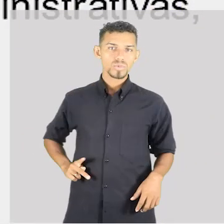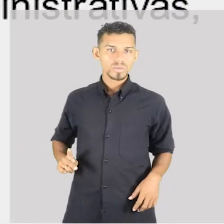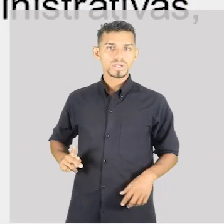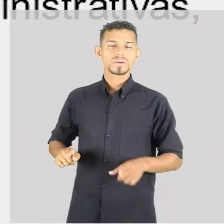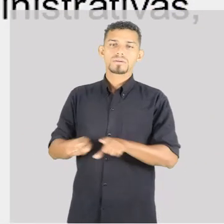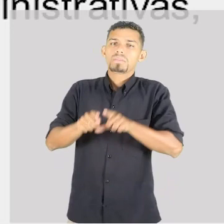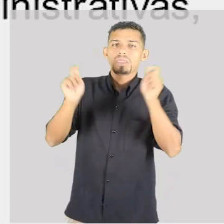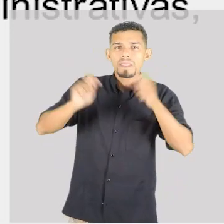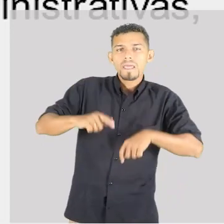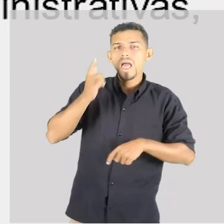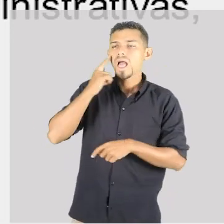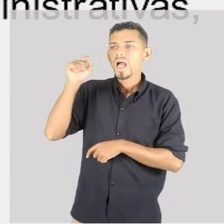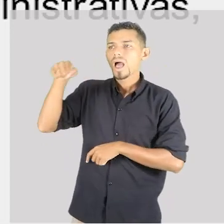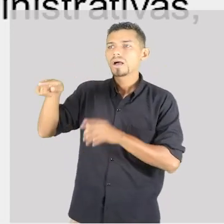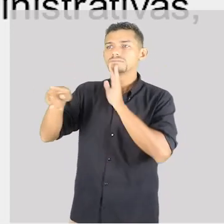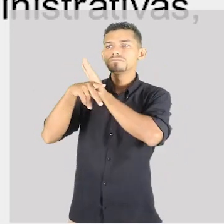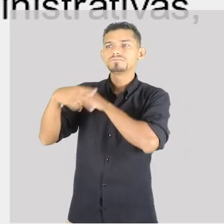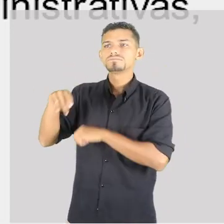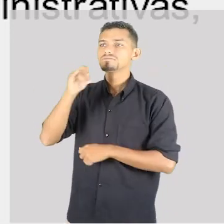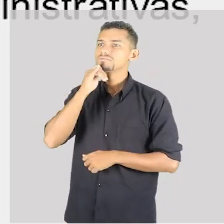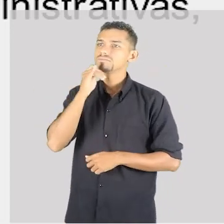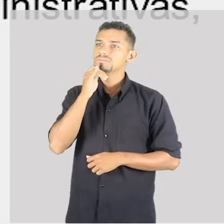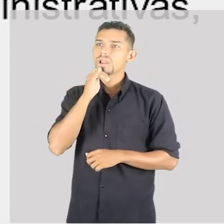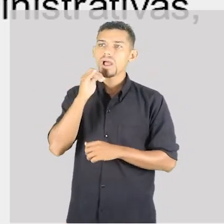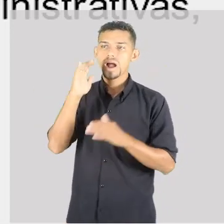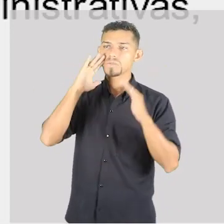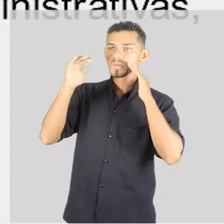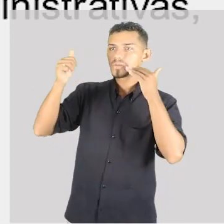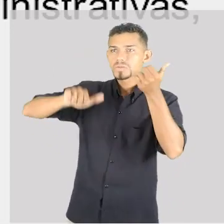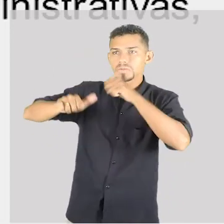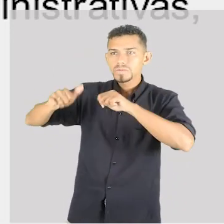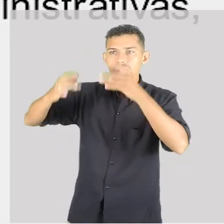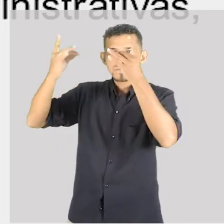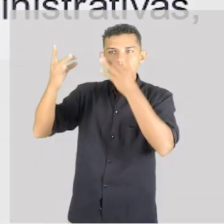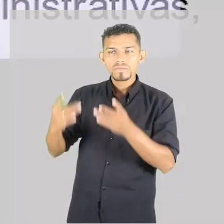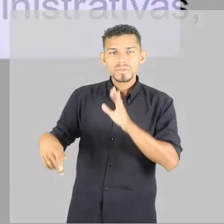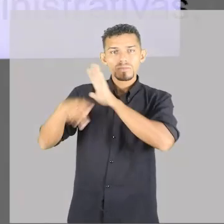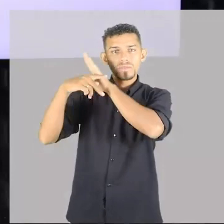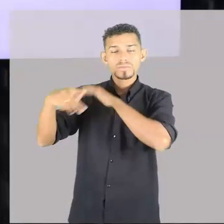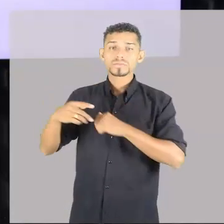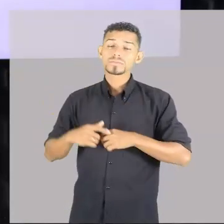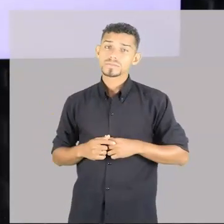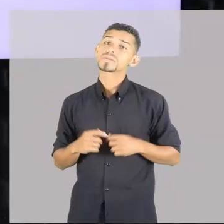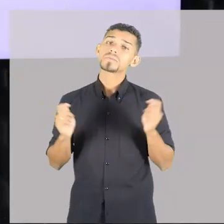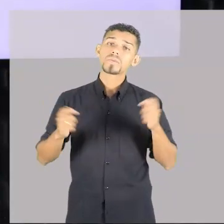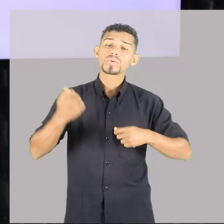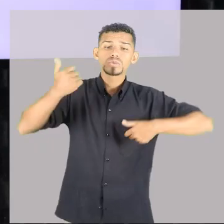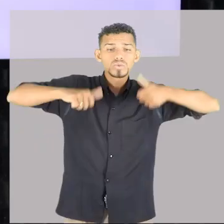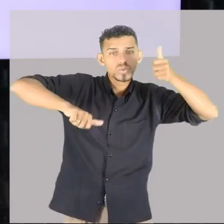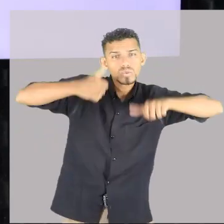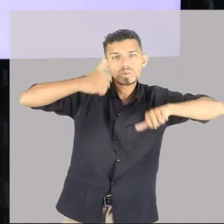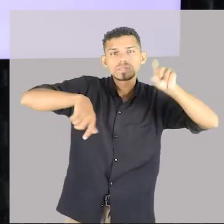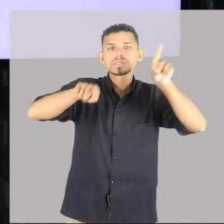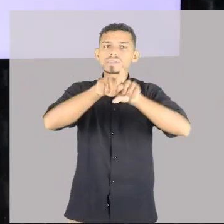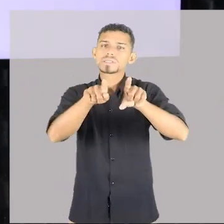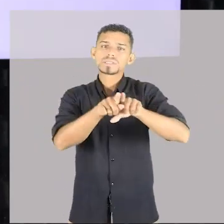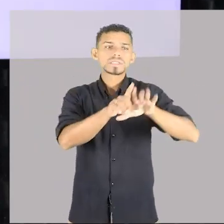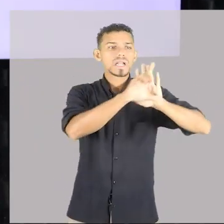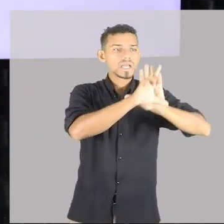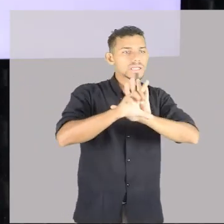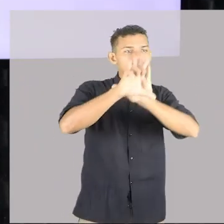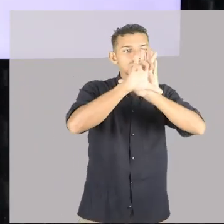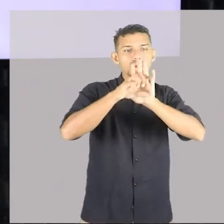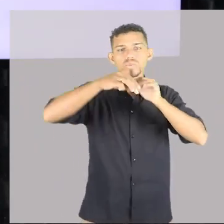cabíveis independentemente da previsão específica para o caso, podendo discutir razões de legalidade e de